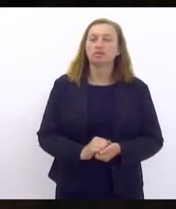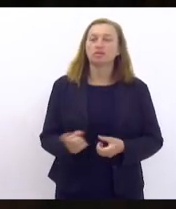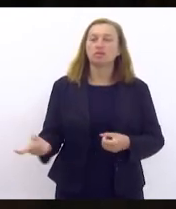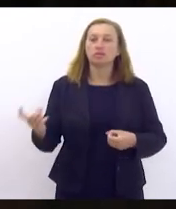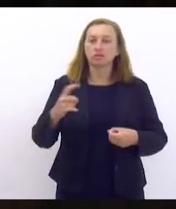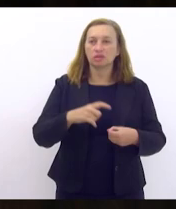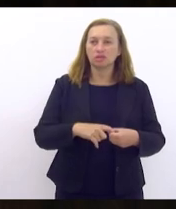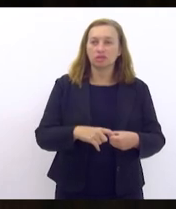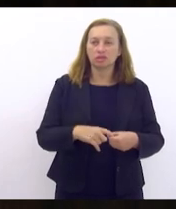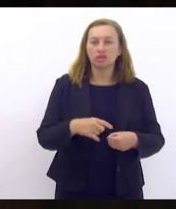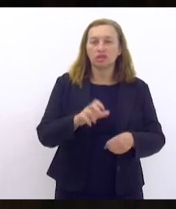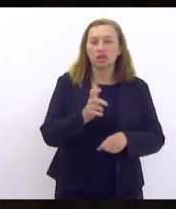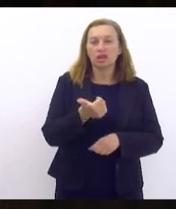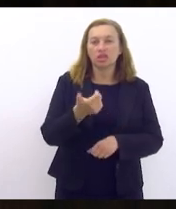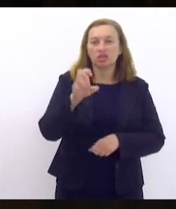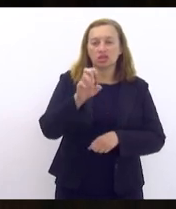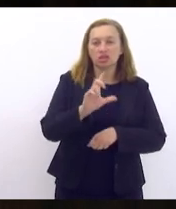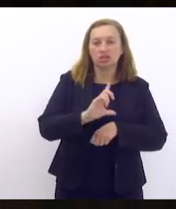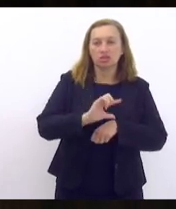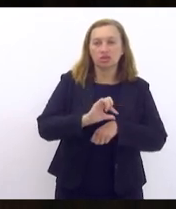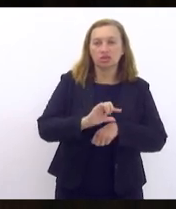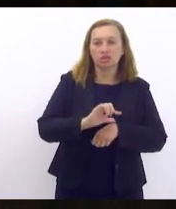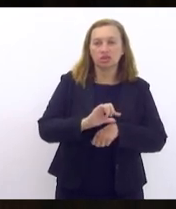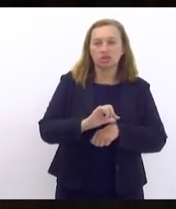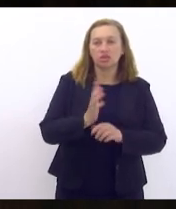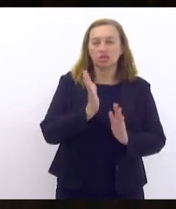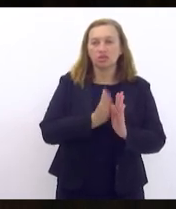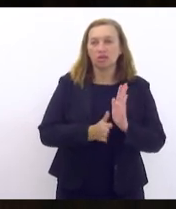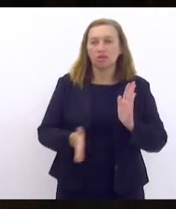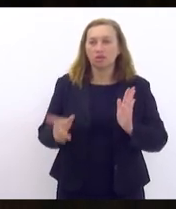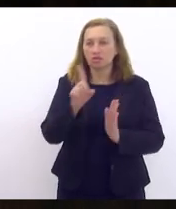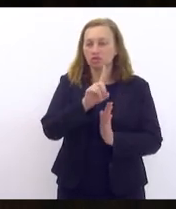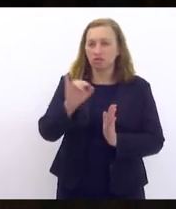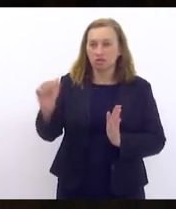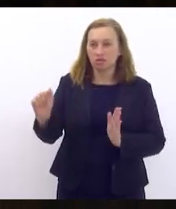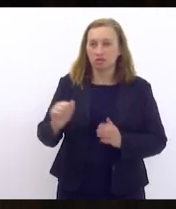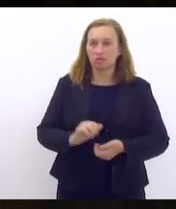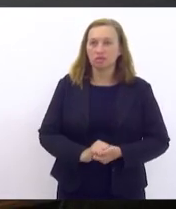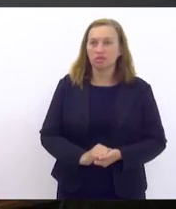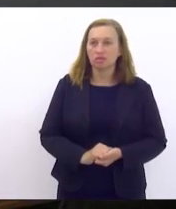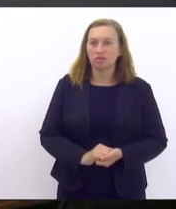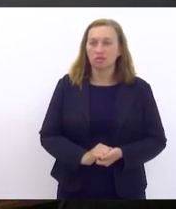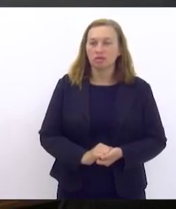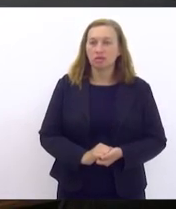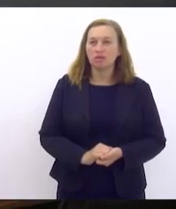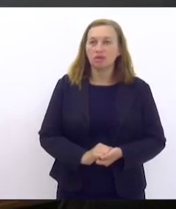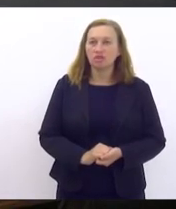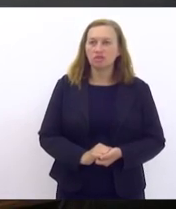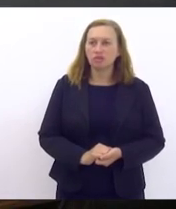retornamos as 15 horas com a ordem do dia